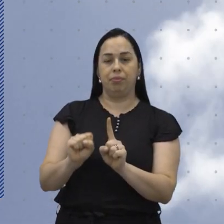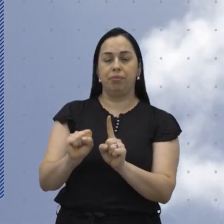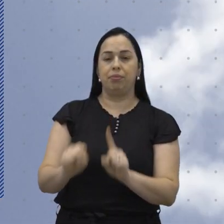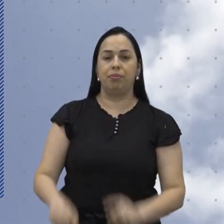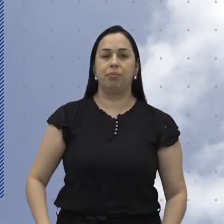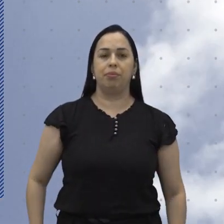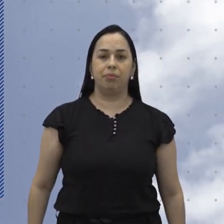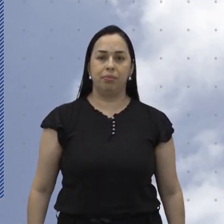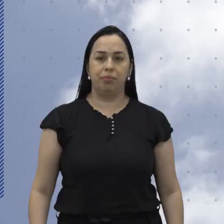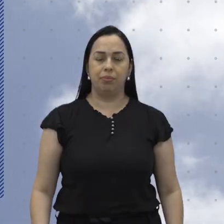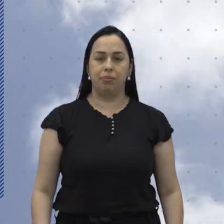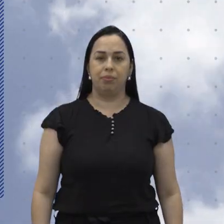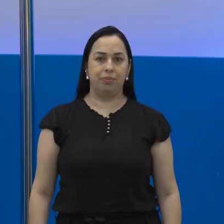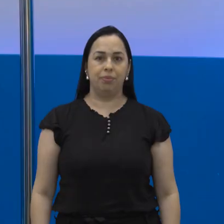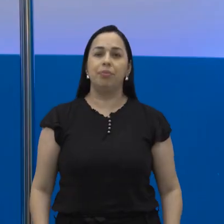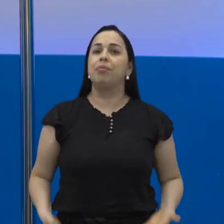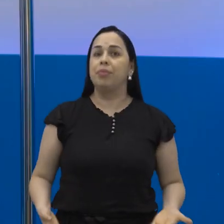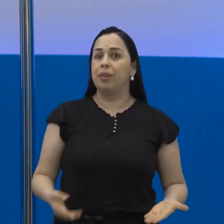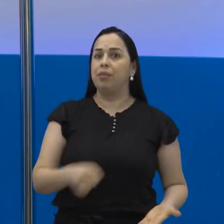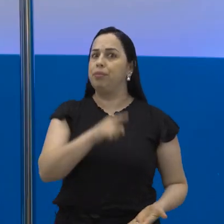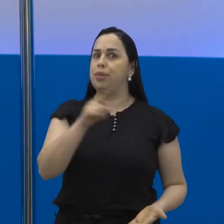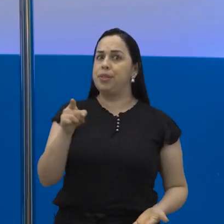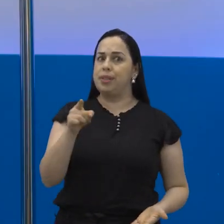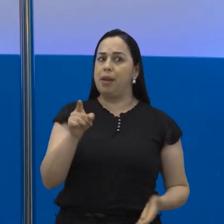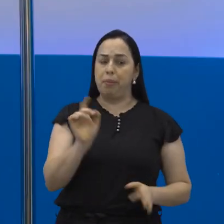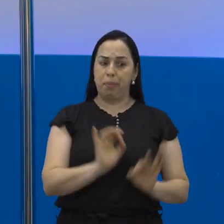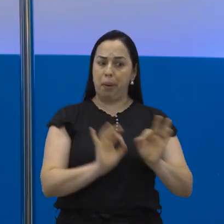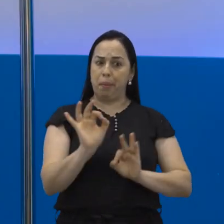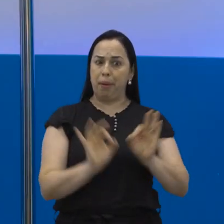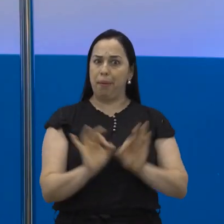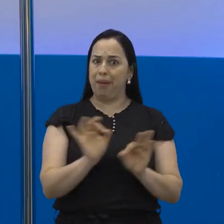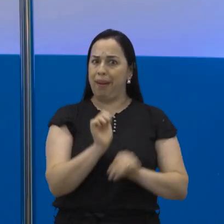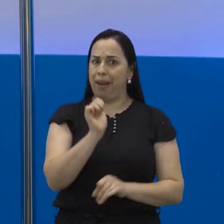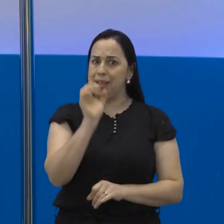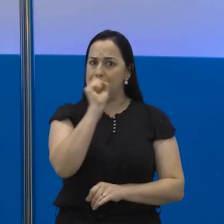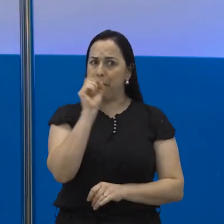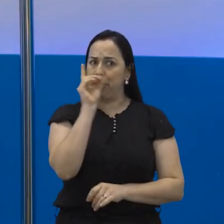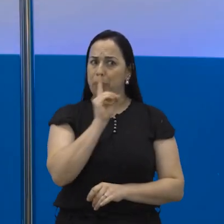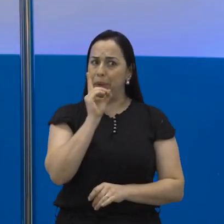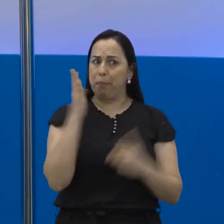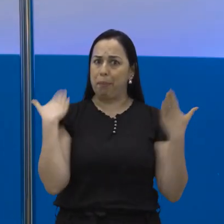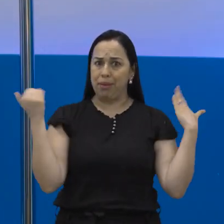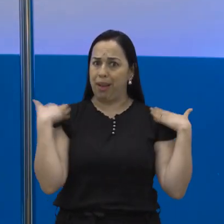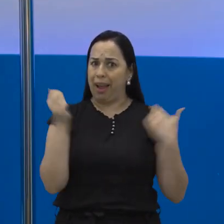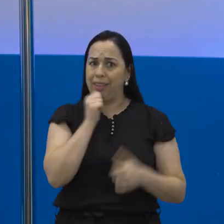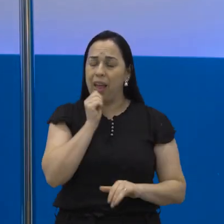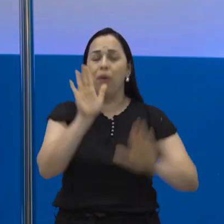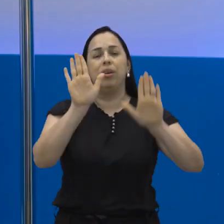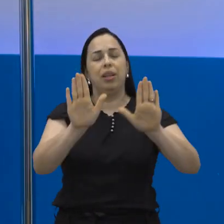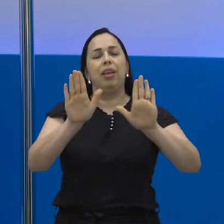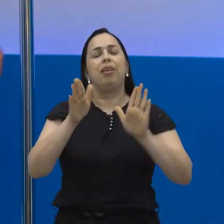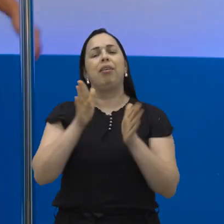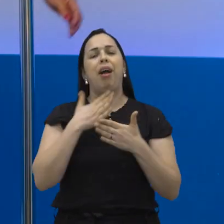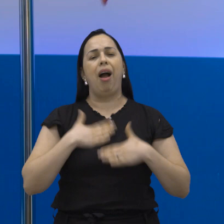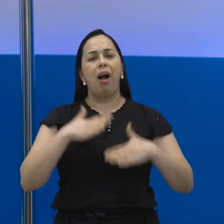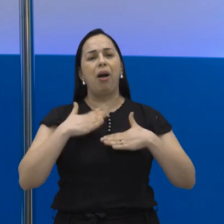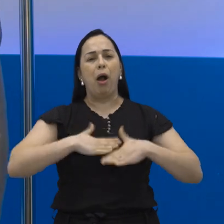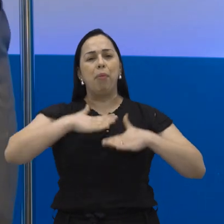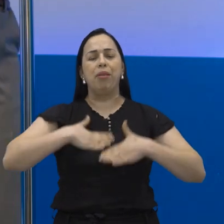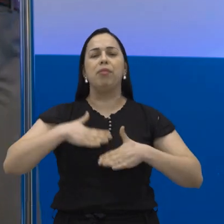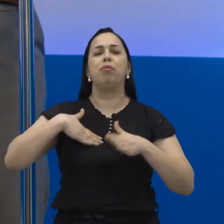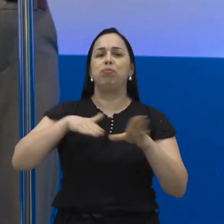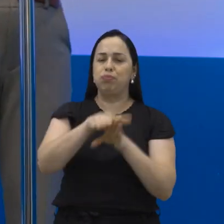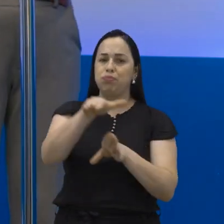de 18. Se você ainda não planejou o seu fim de semana, já adianto que tem atrações para todos